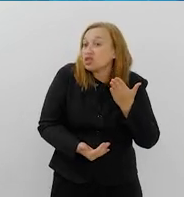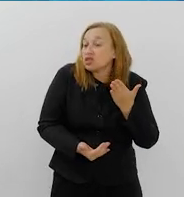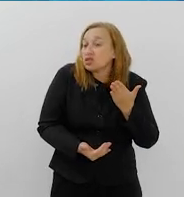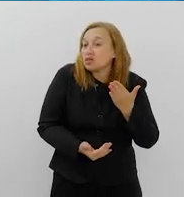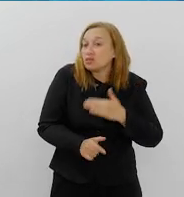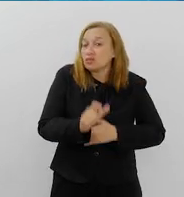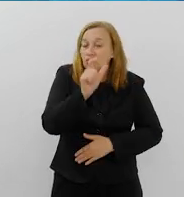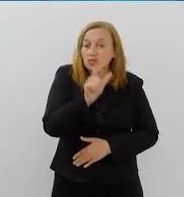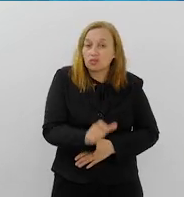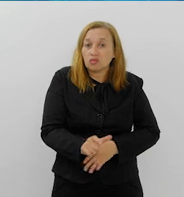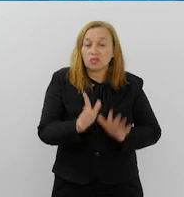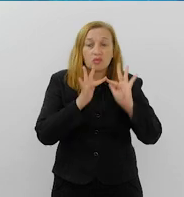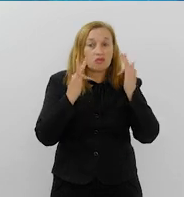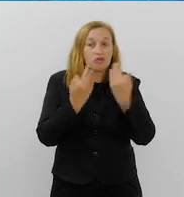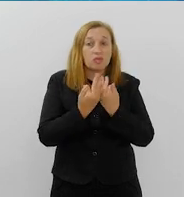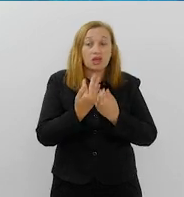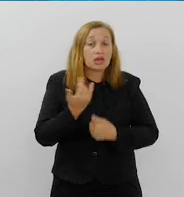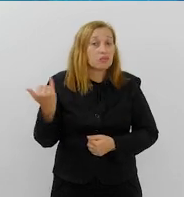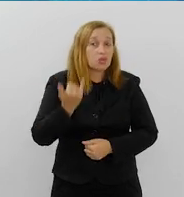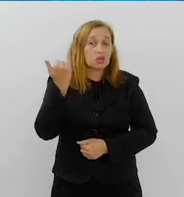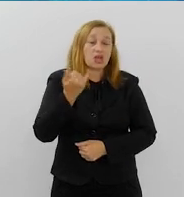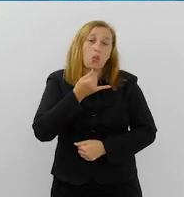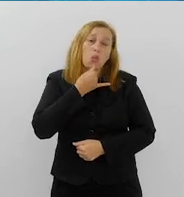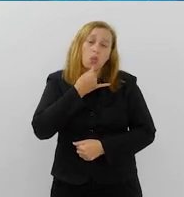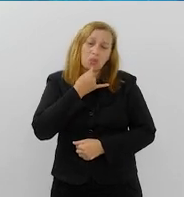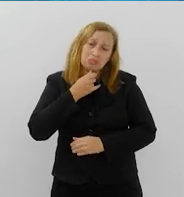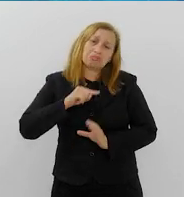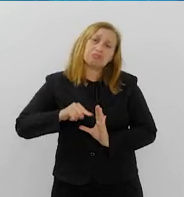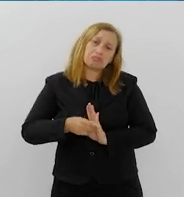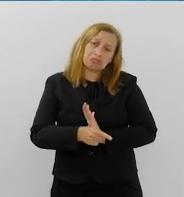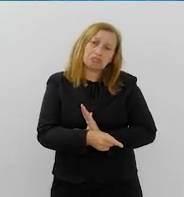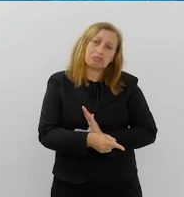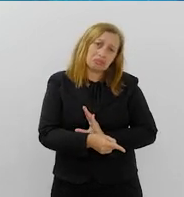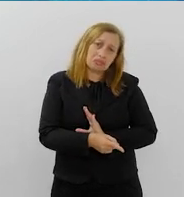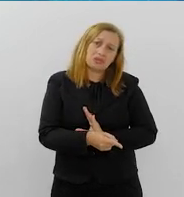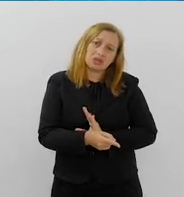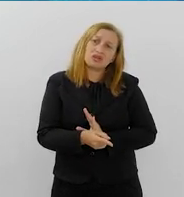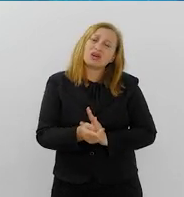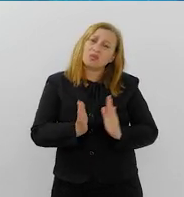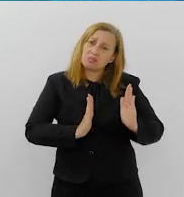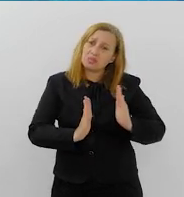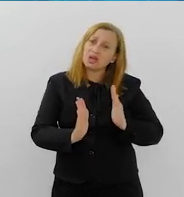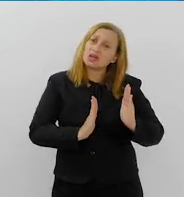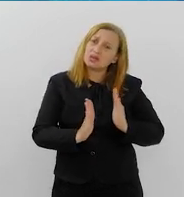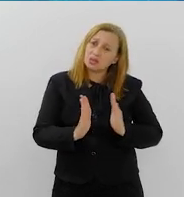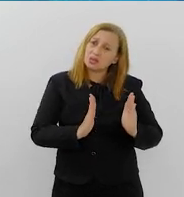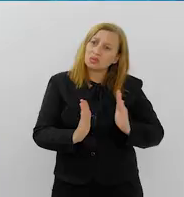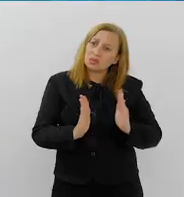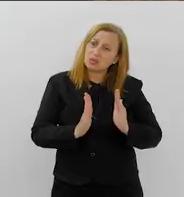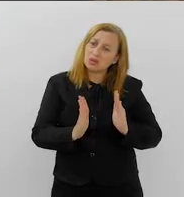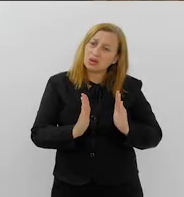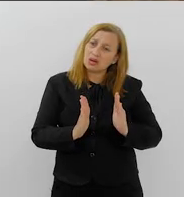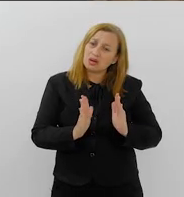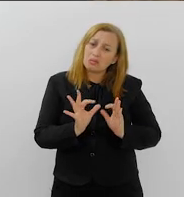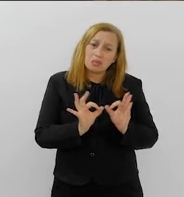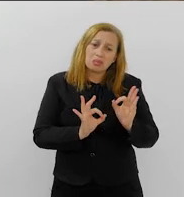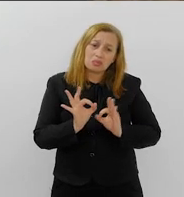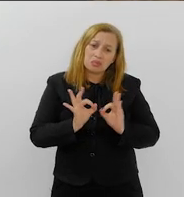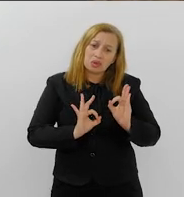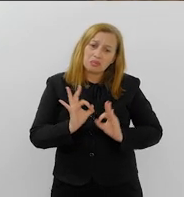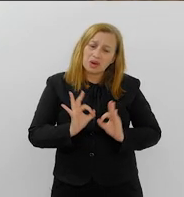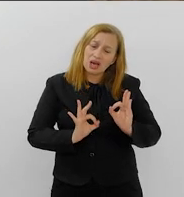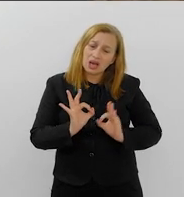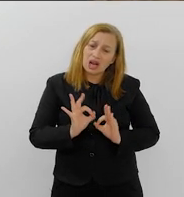alguém da minha família, eu perdi alguém importante, eu vou ter uma tristeza profunda. E eu vou ter que ter um tempo para